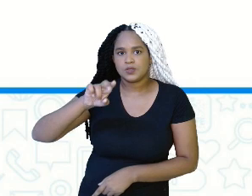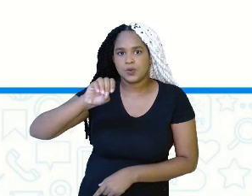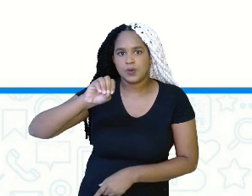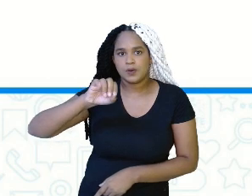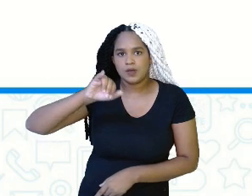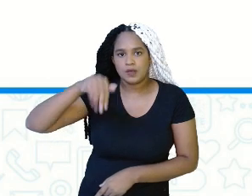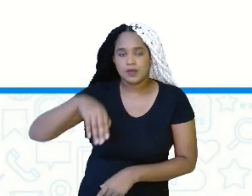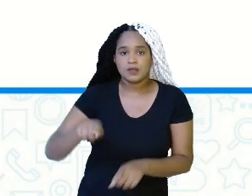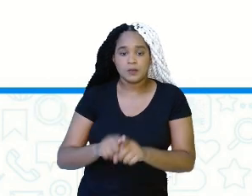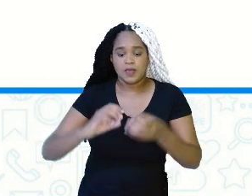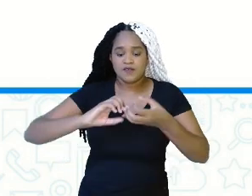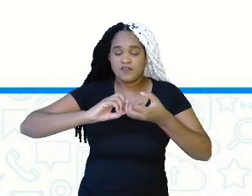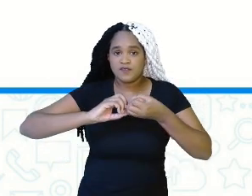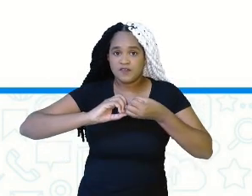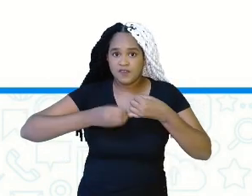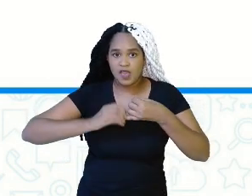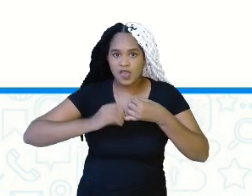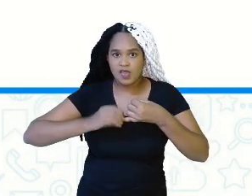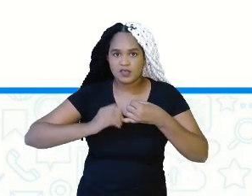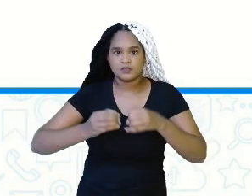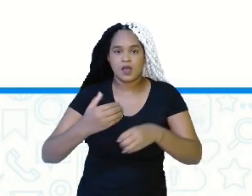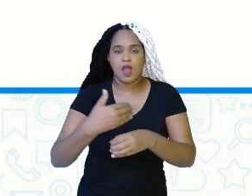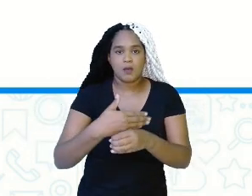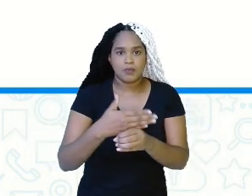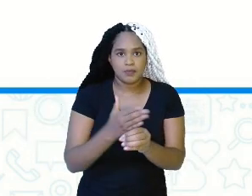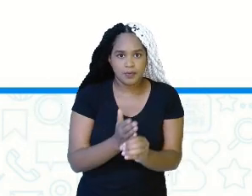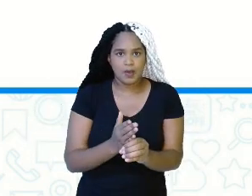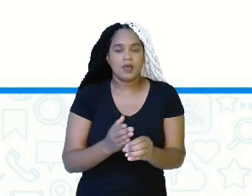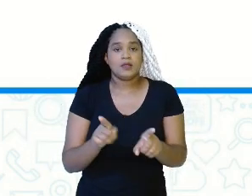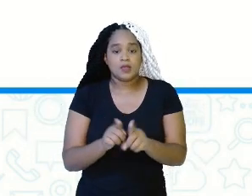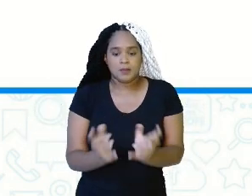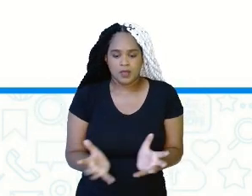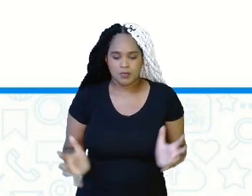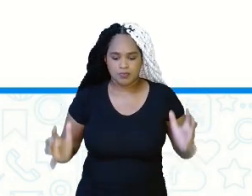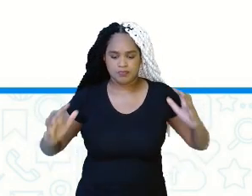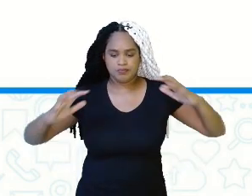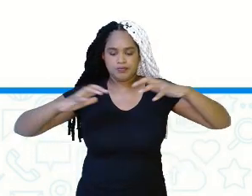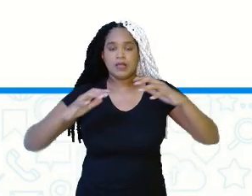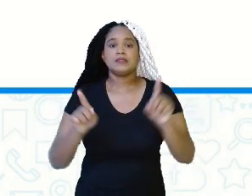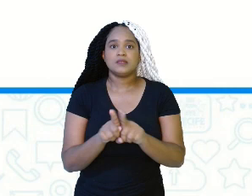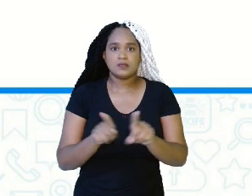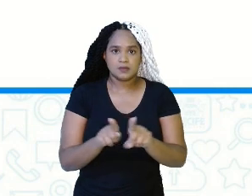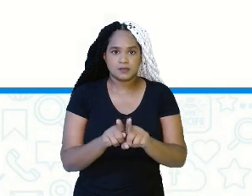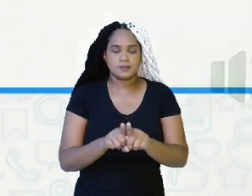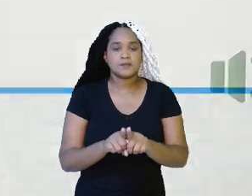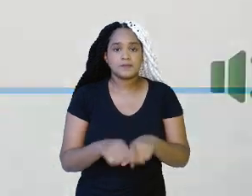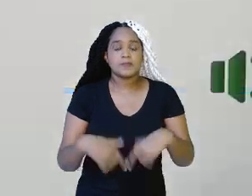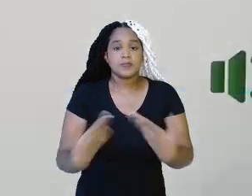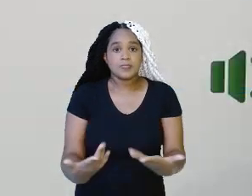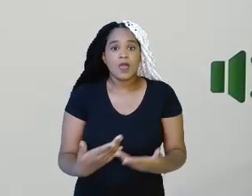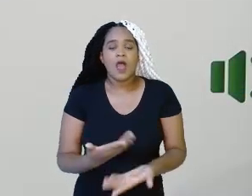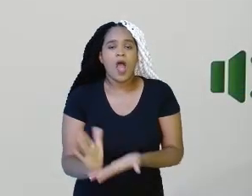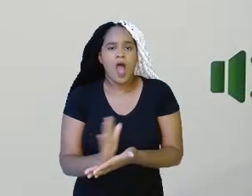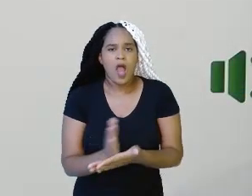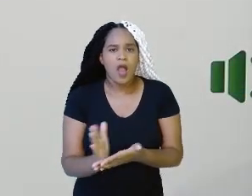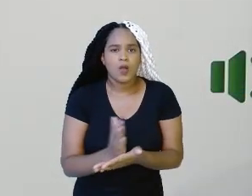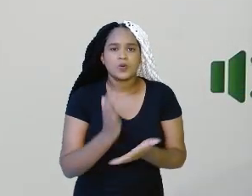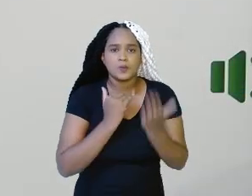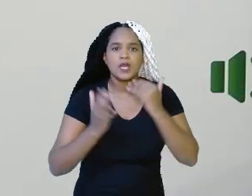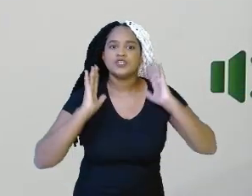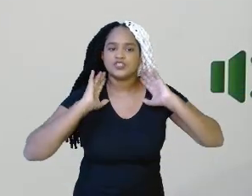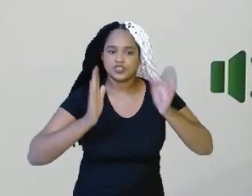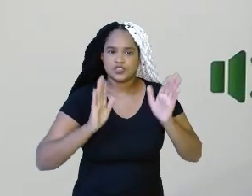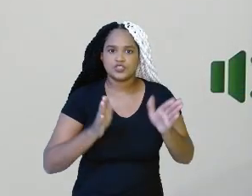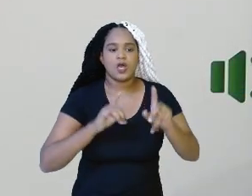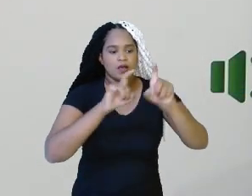feijão, abóbora, batata doce também, certo? Então eram produtos que algumas dessas tribos, elas